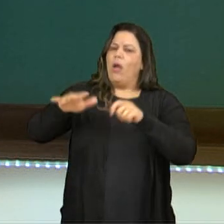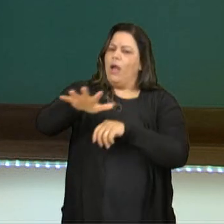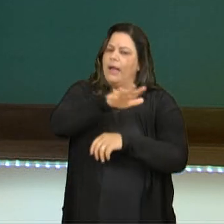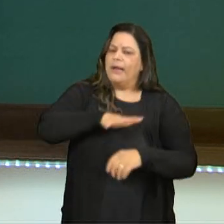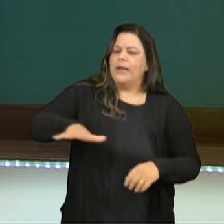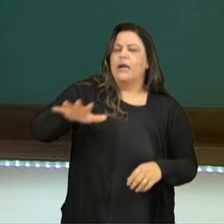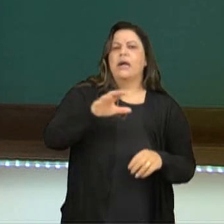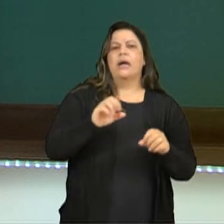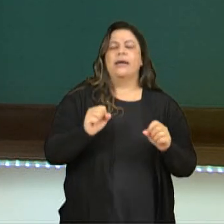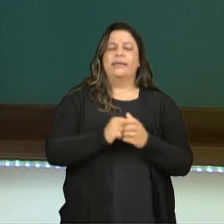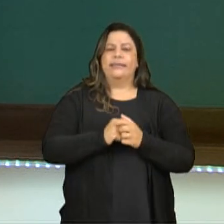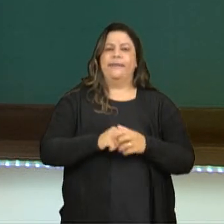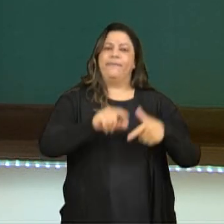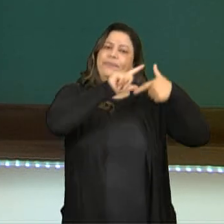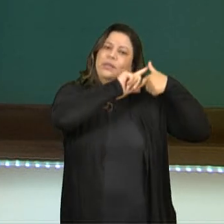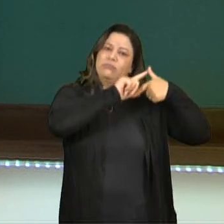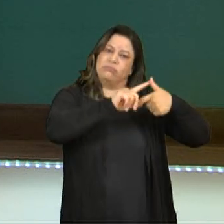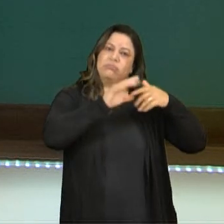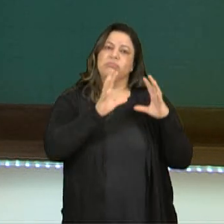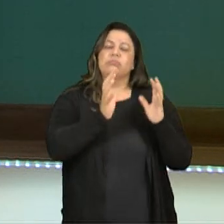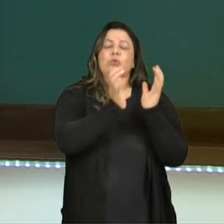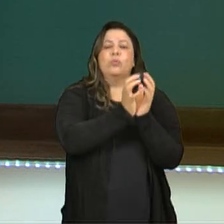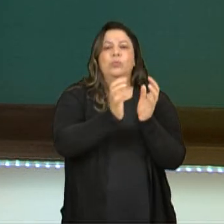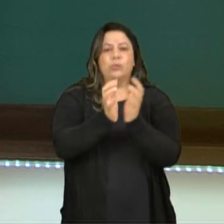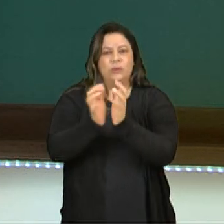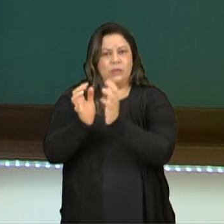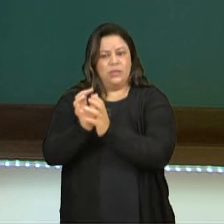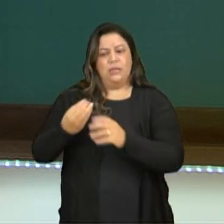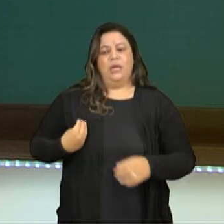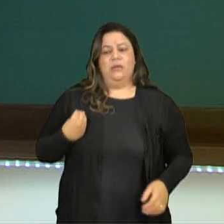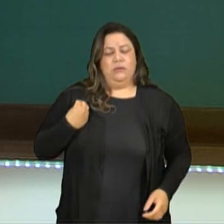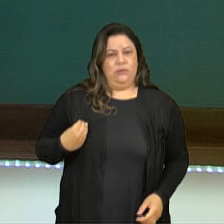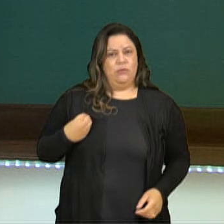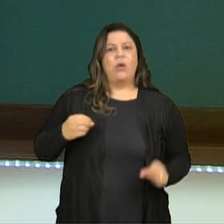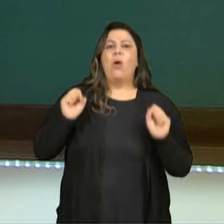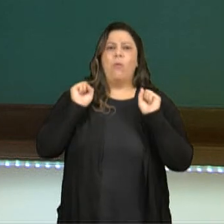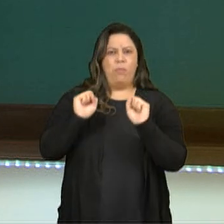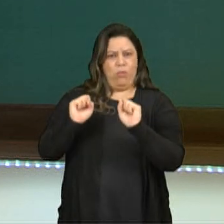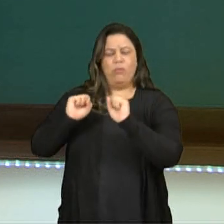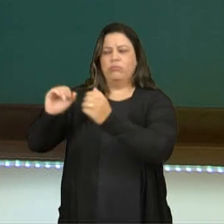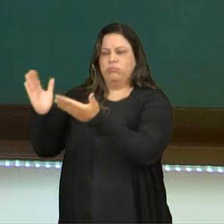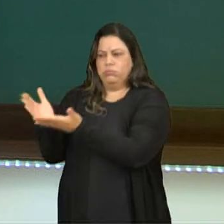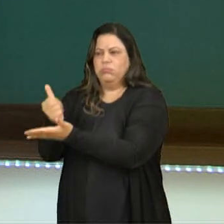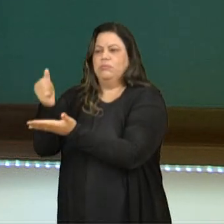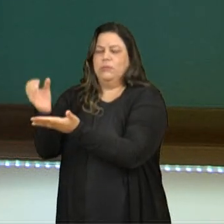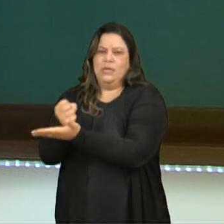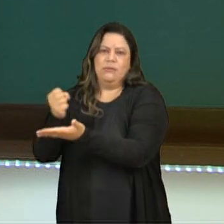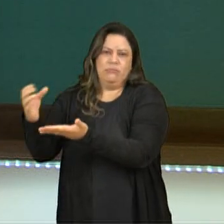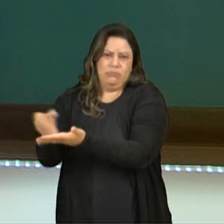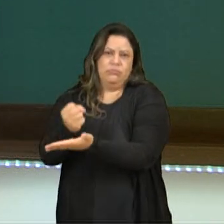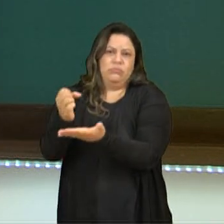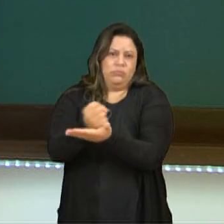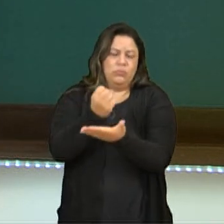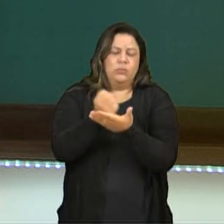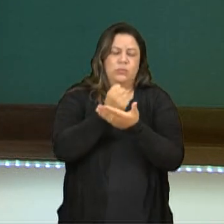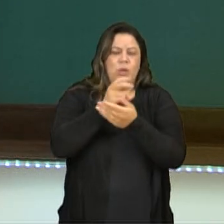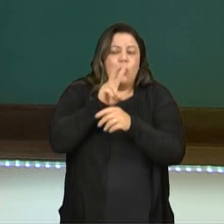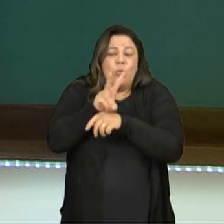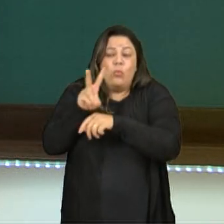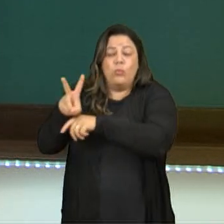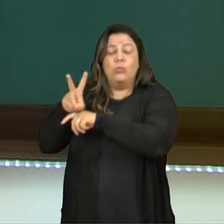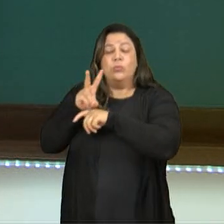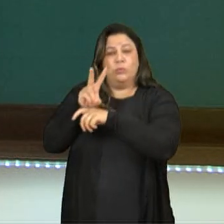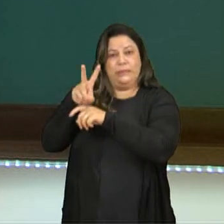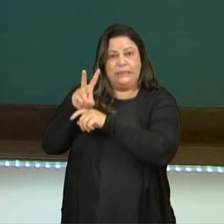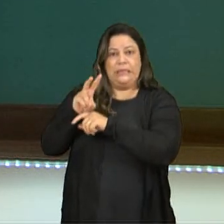as comunidades tradicionais que vivem nessas áreas podem retirar algum recurso de forma sustentável para